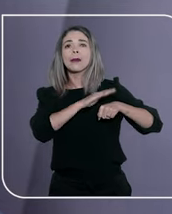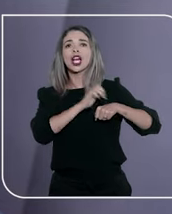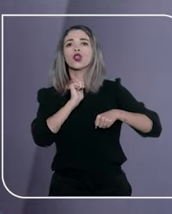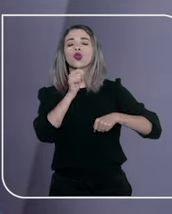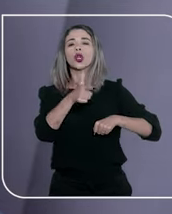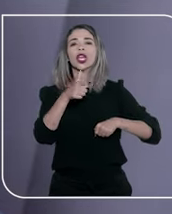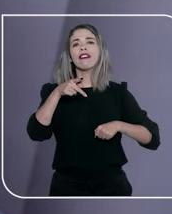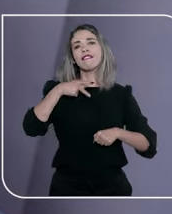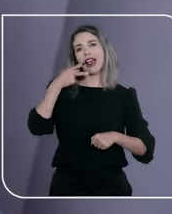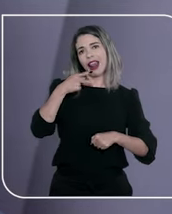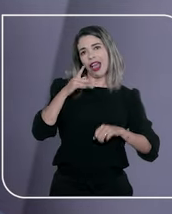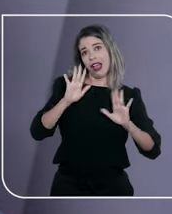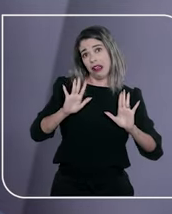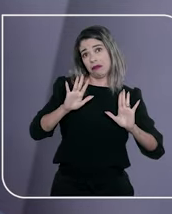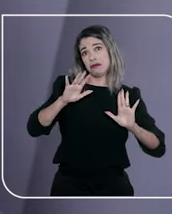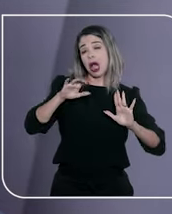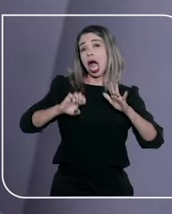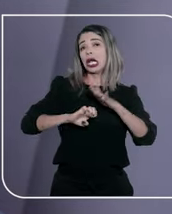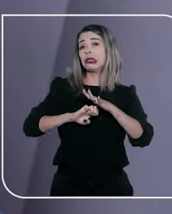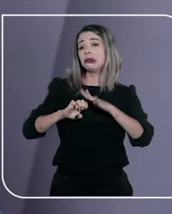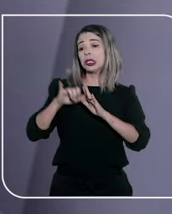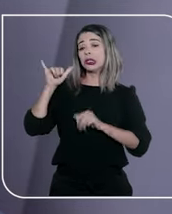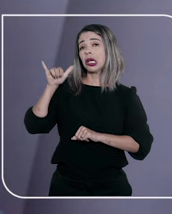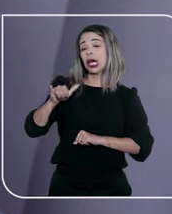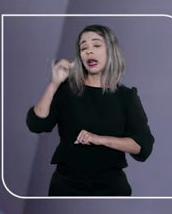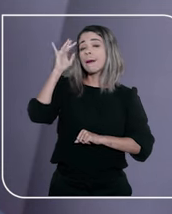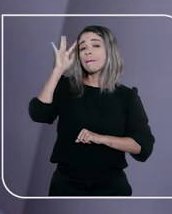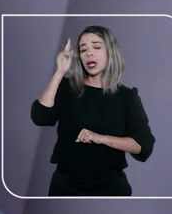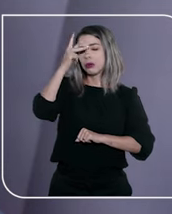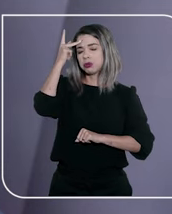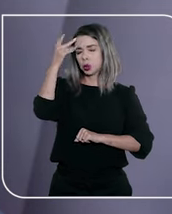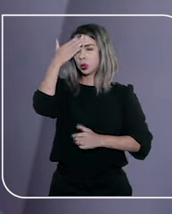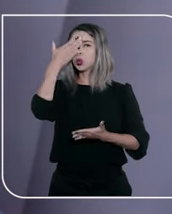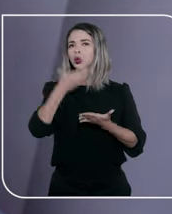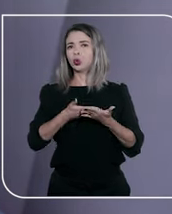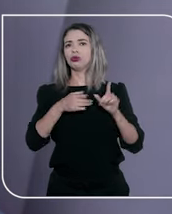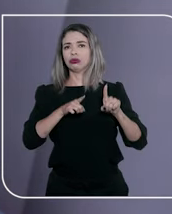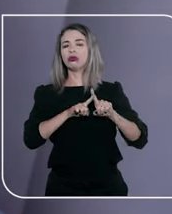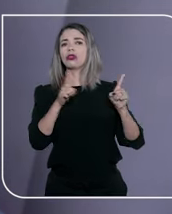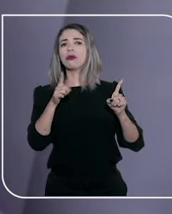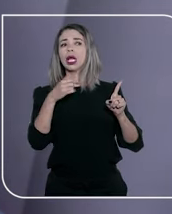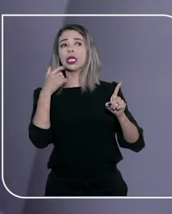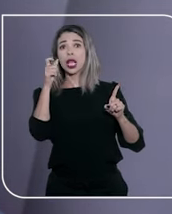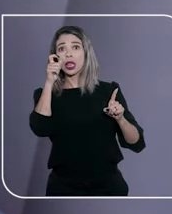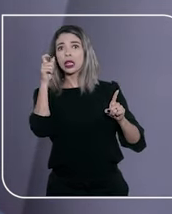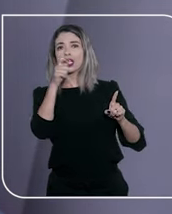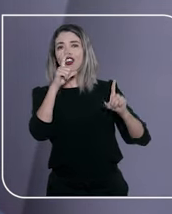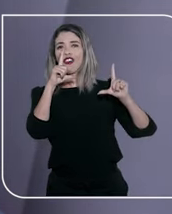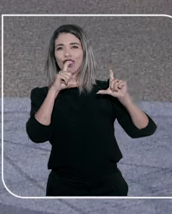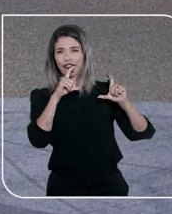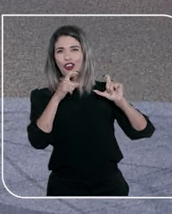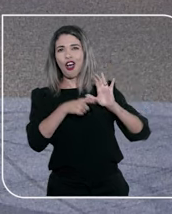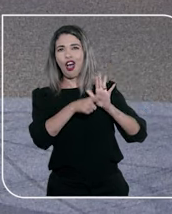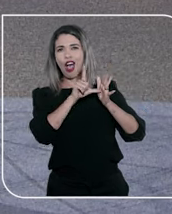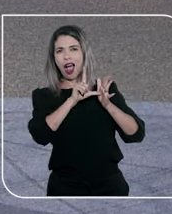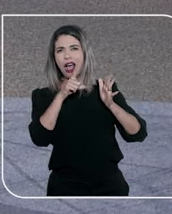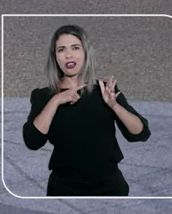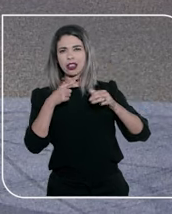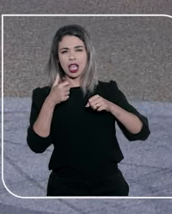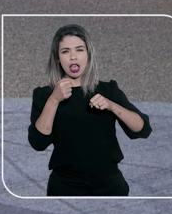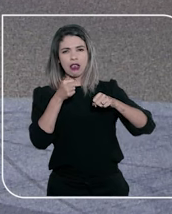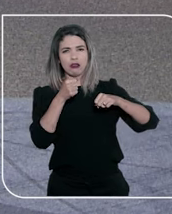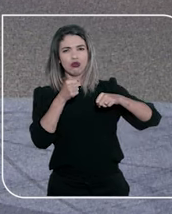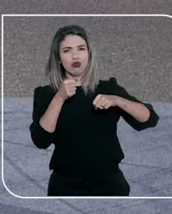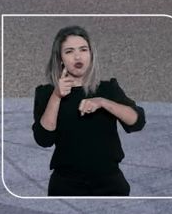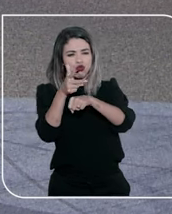companhia aérea de repente imagina que o passageiro está agindo de boa fé. Mas seria interessante que ele tire fotos ou faça um vídeo curto que seja